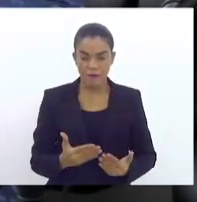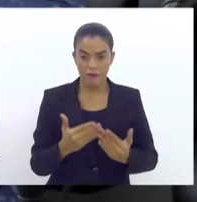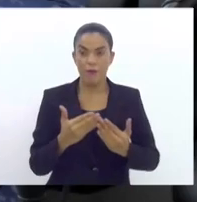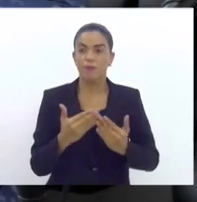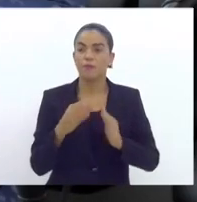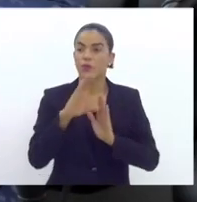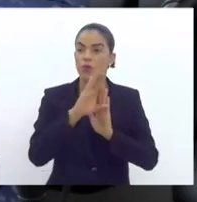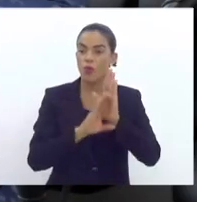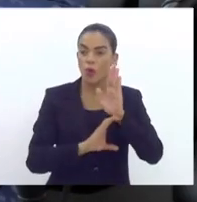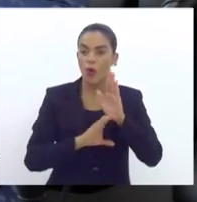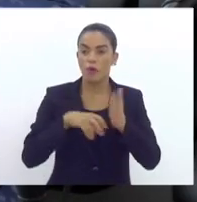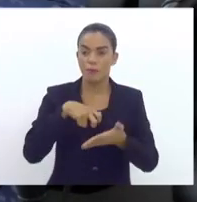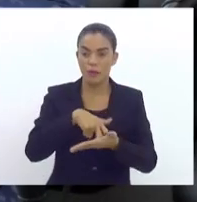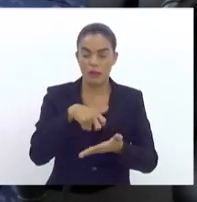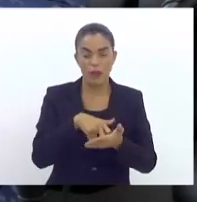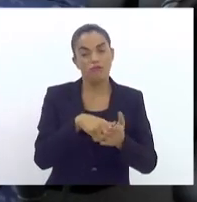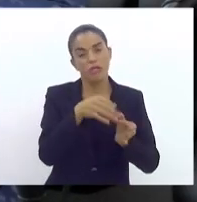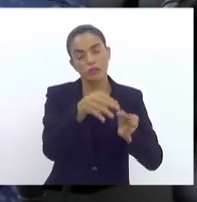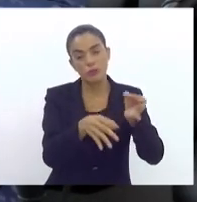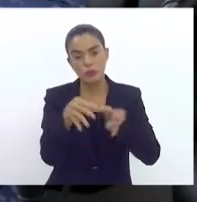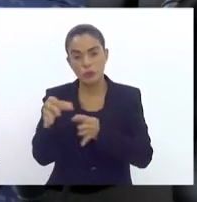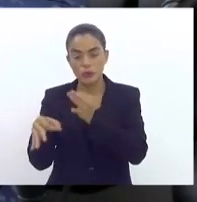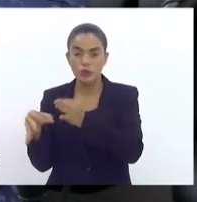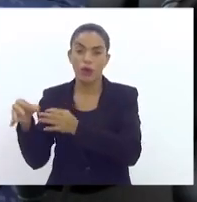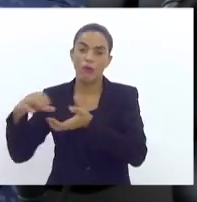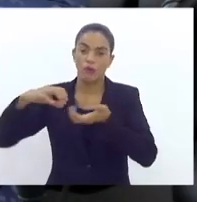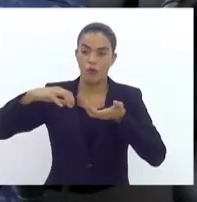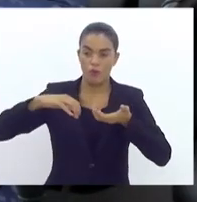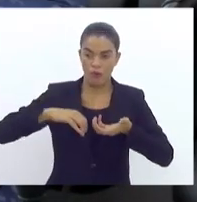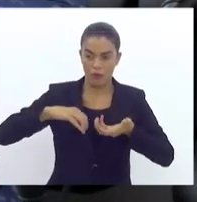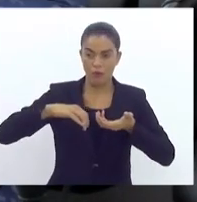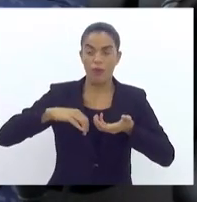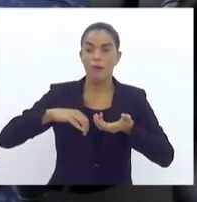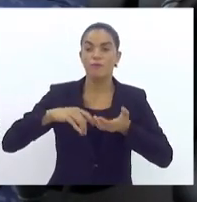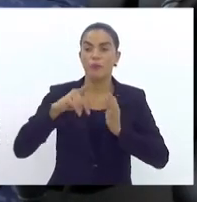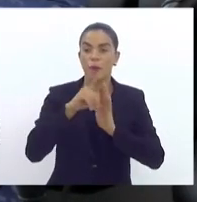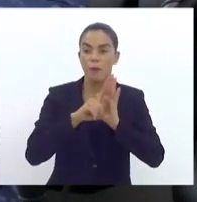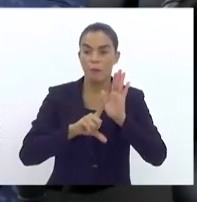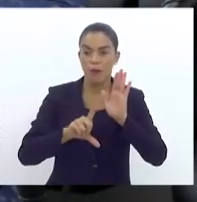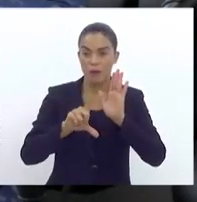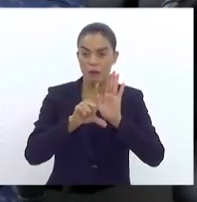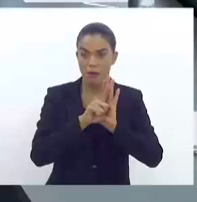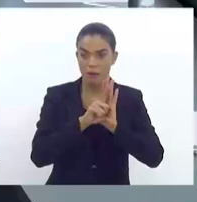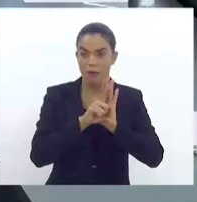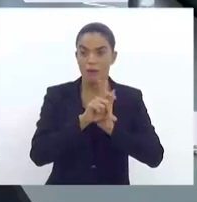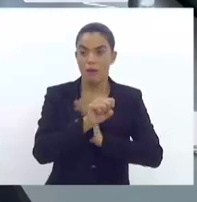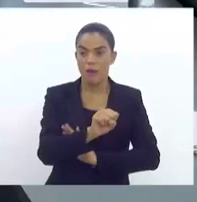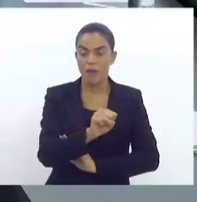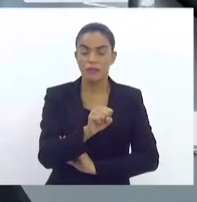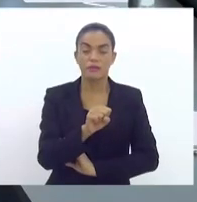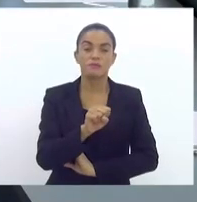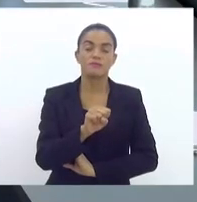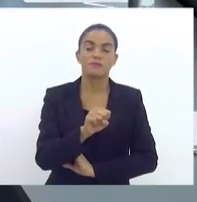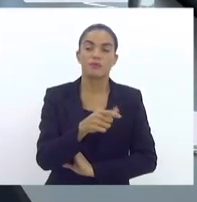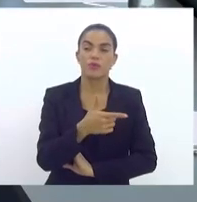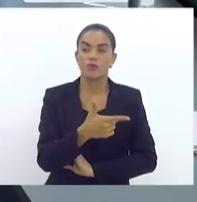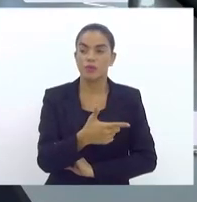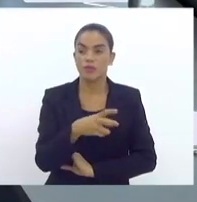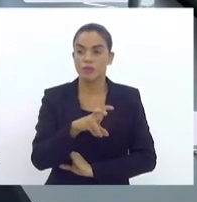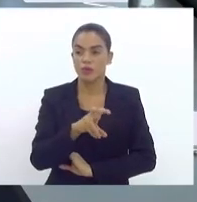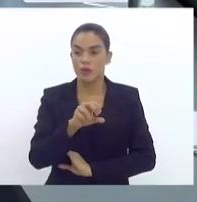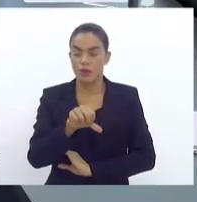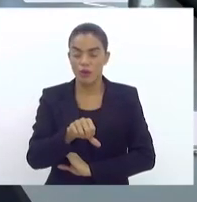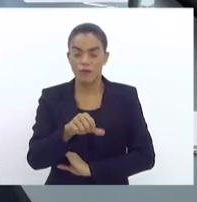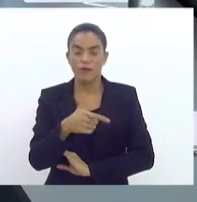de processo penal está tramitando no Congresso Nacional é um projeto é um projeto pls do Senado 156 2009 novo